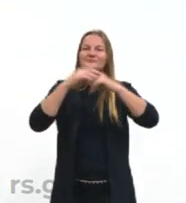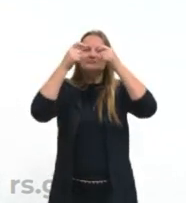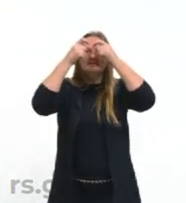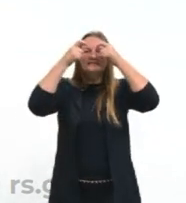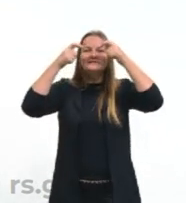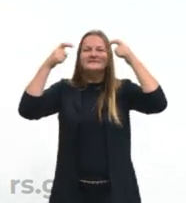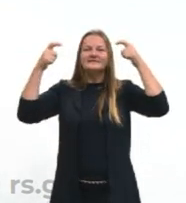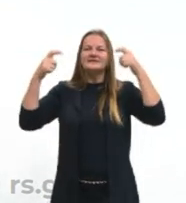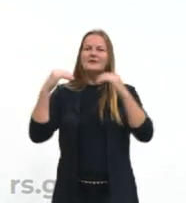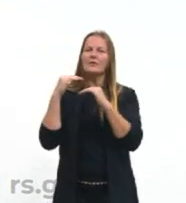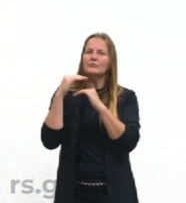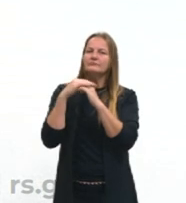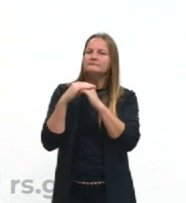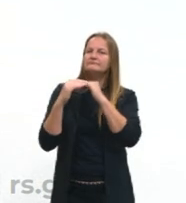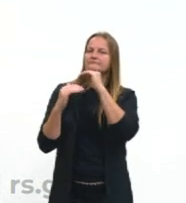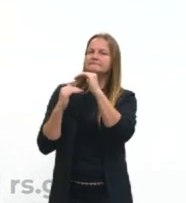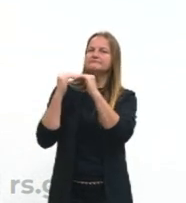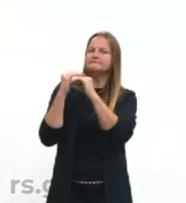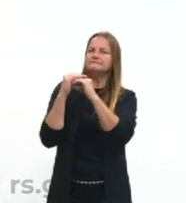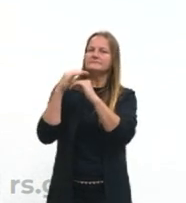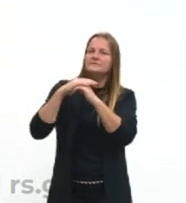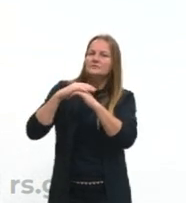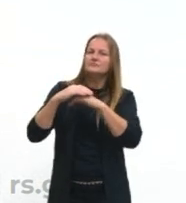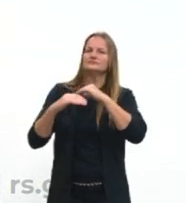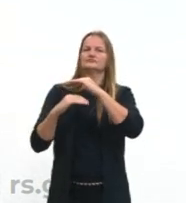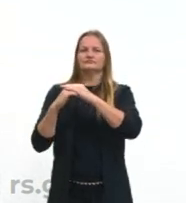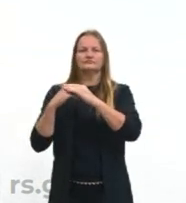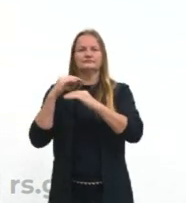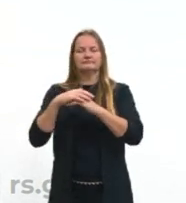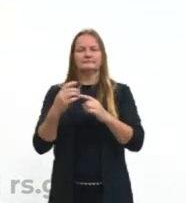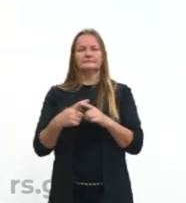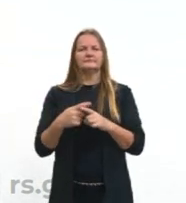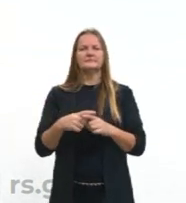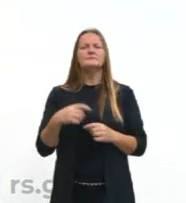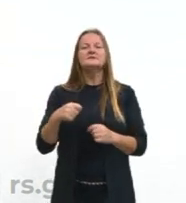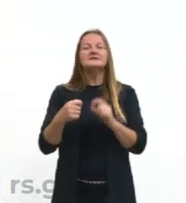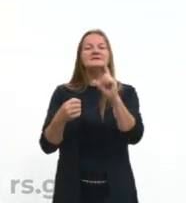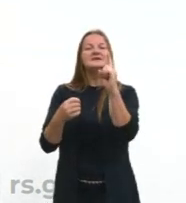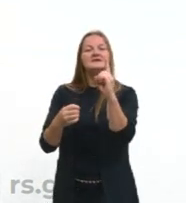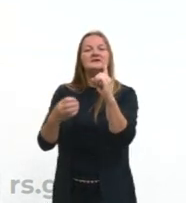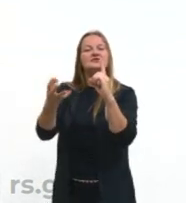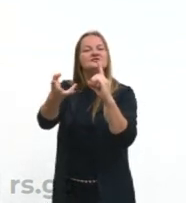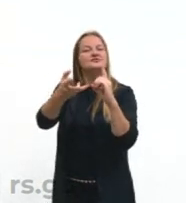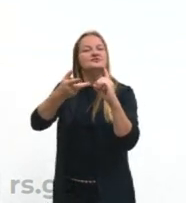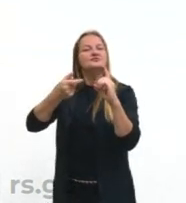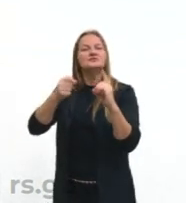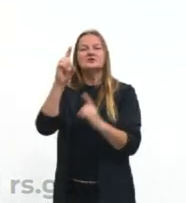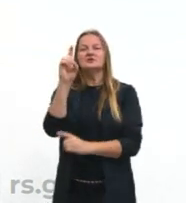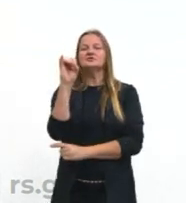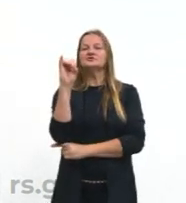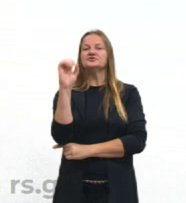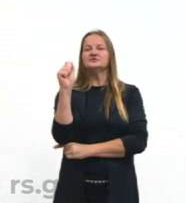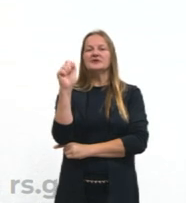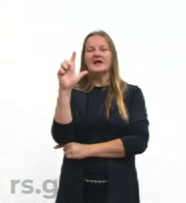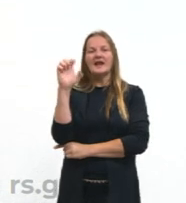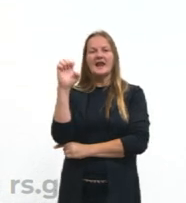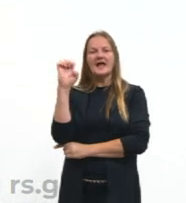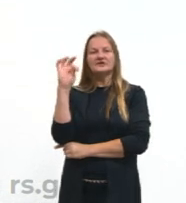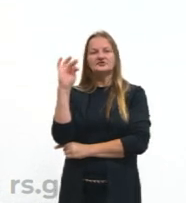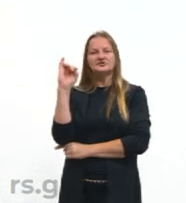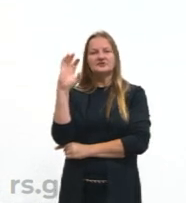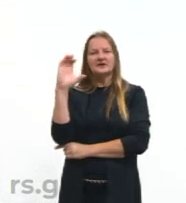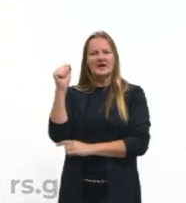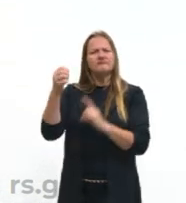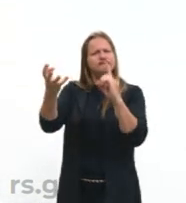conhecimento essa construção do conhecimento ela precisa ser dialética ou seja o conhecimento